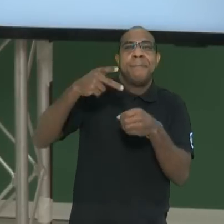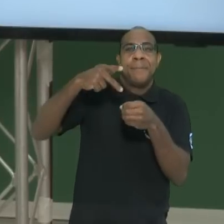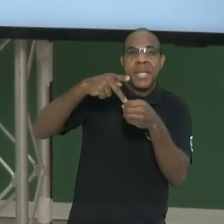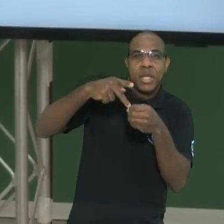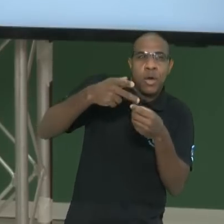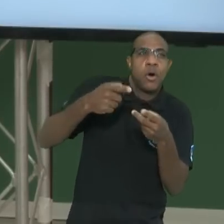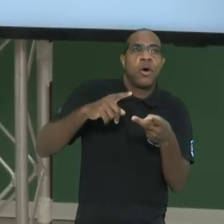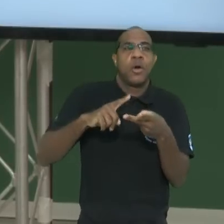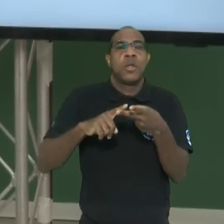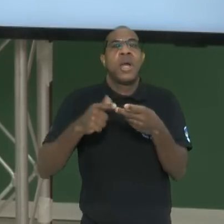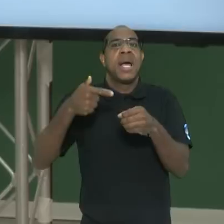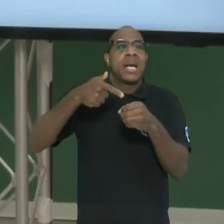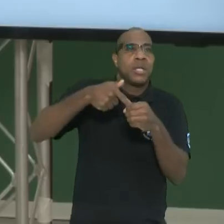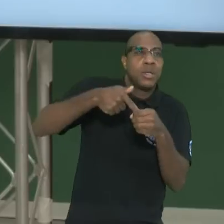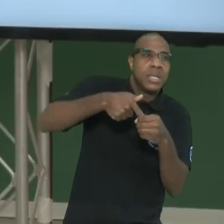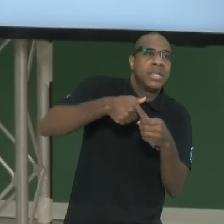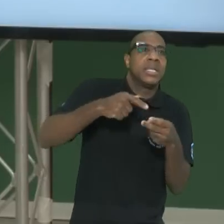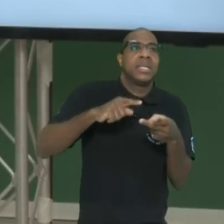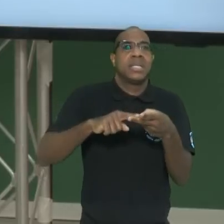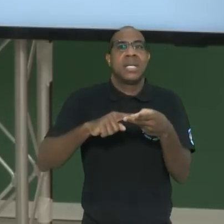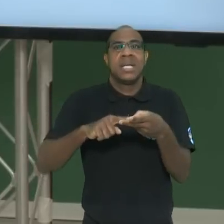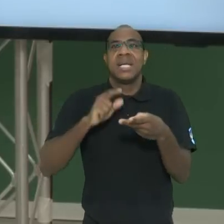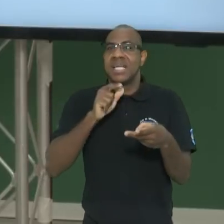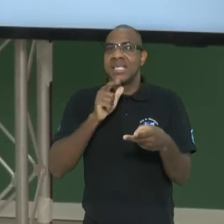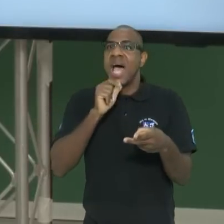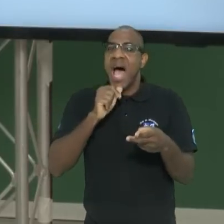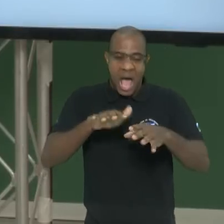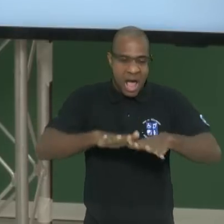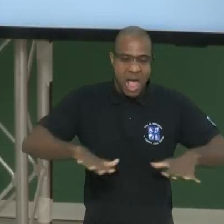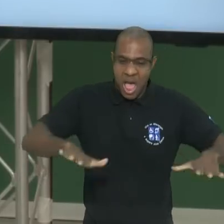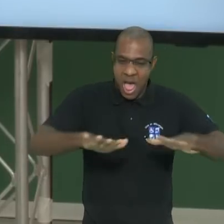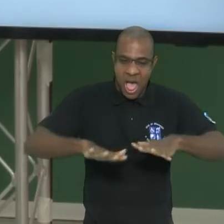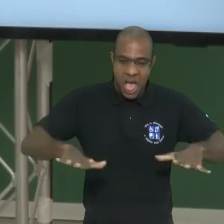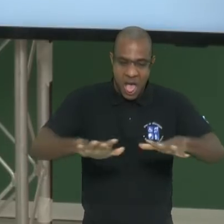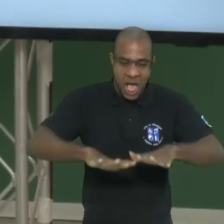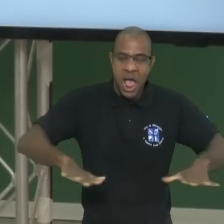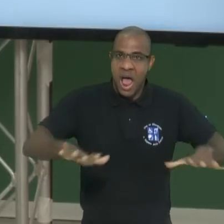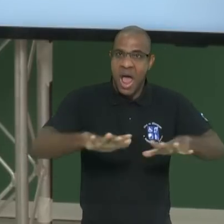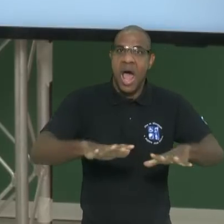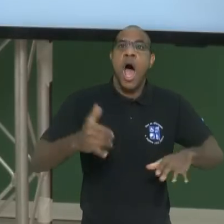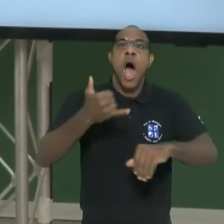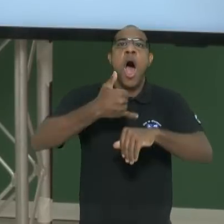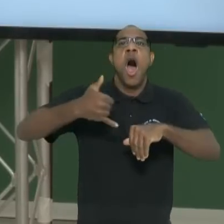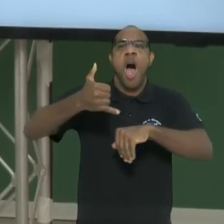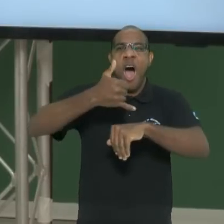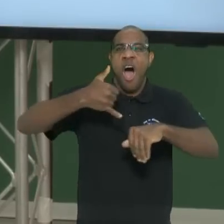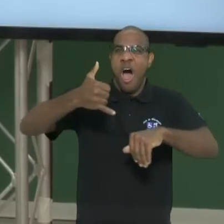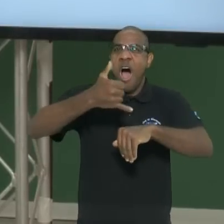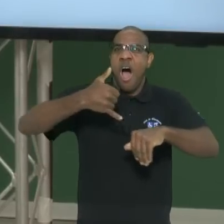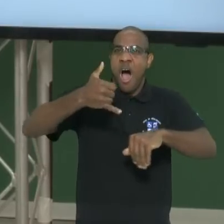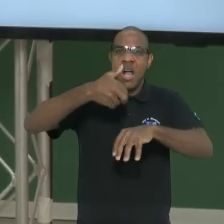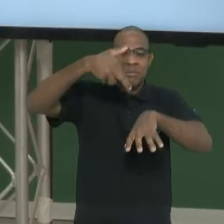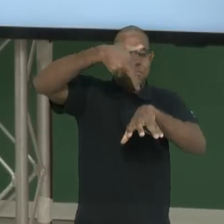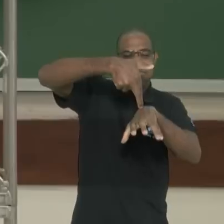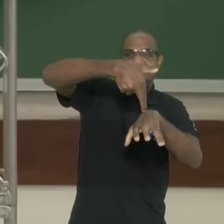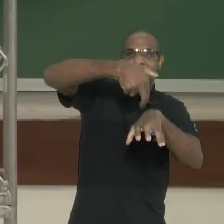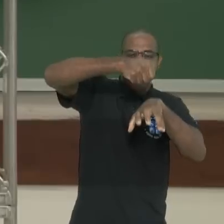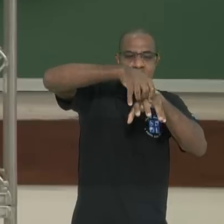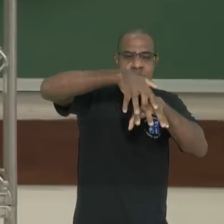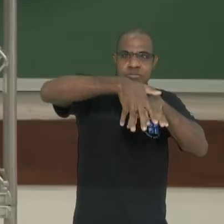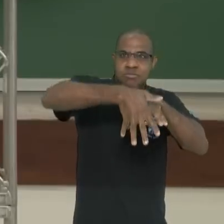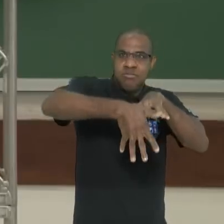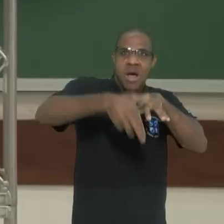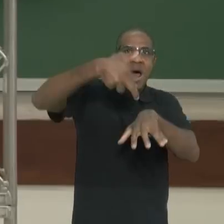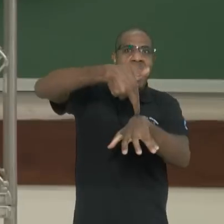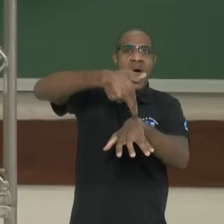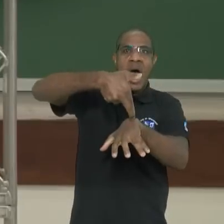que acabam contaminando principalmente os ambientes aquáticos, derramamentos de óleo que ocorrem da extração do petróleo. Como fazer?